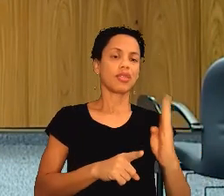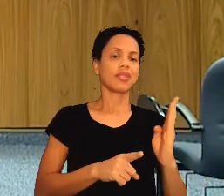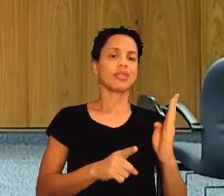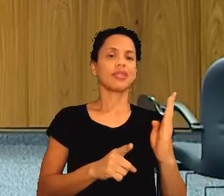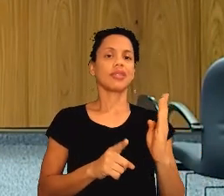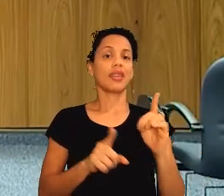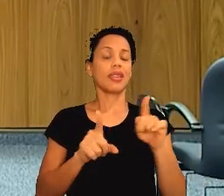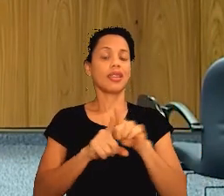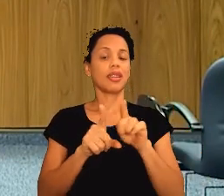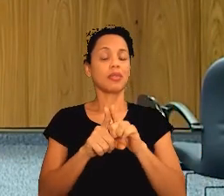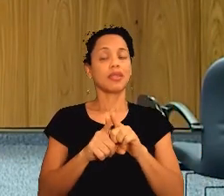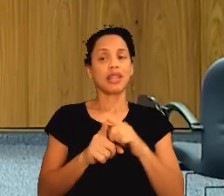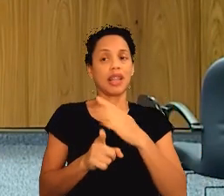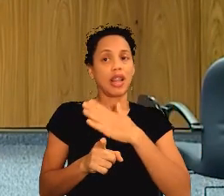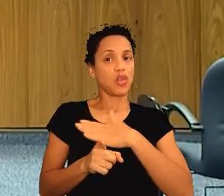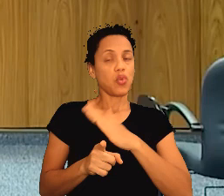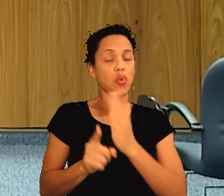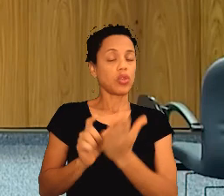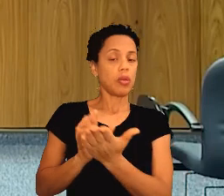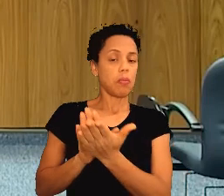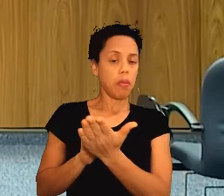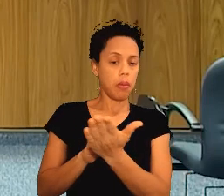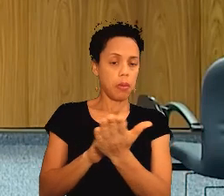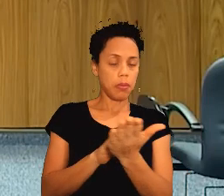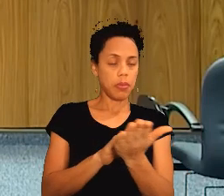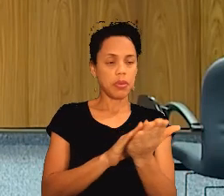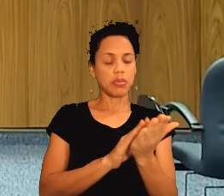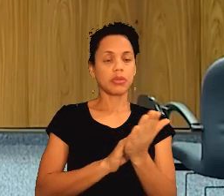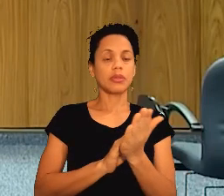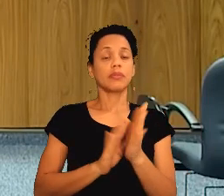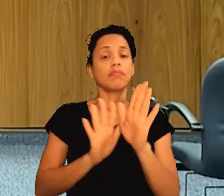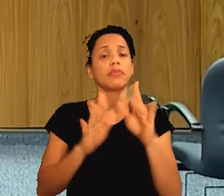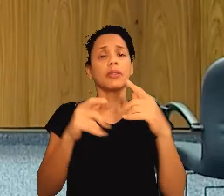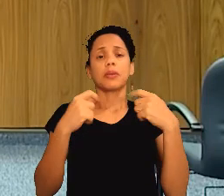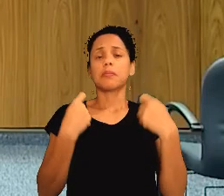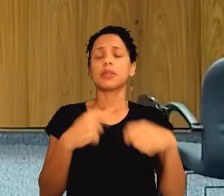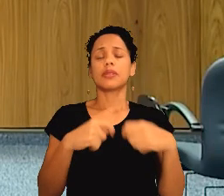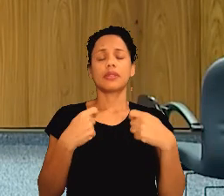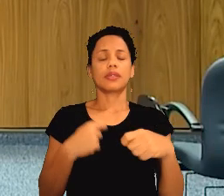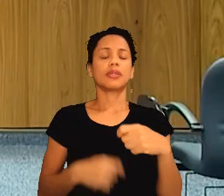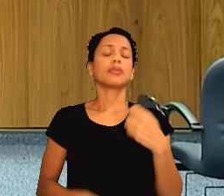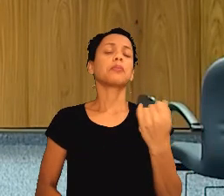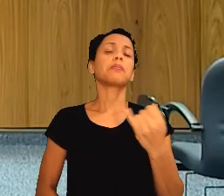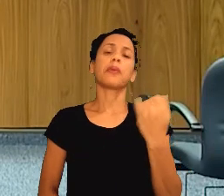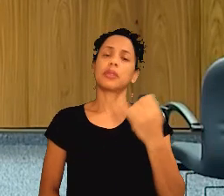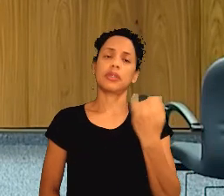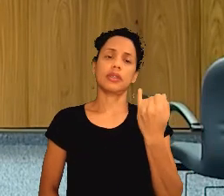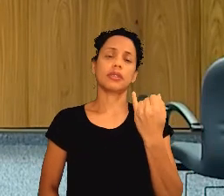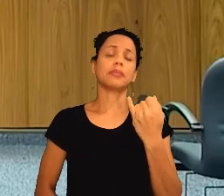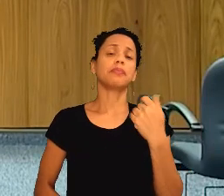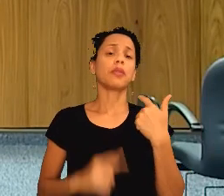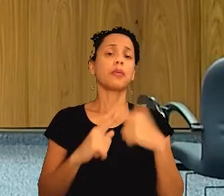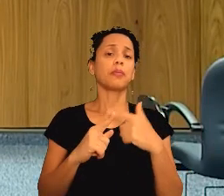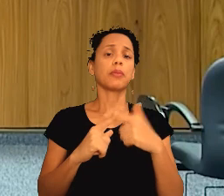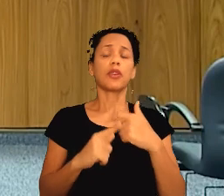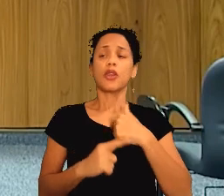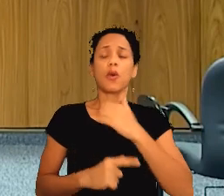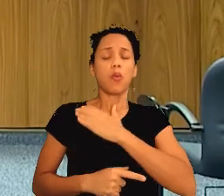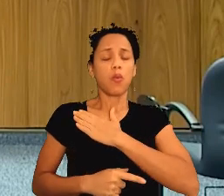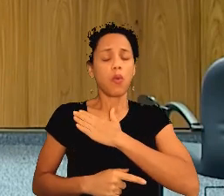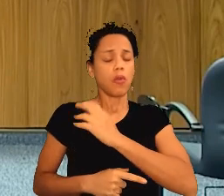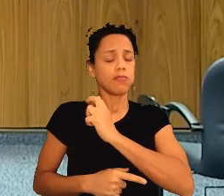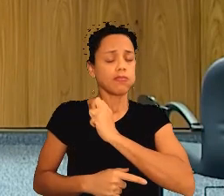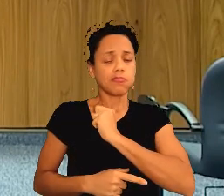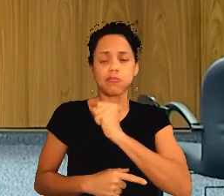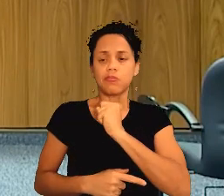E eu sei que ela nem gosta muito desses elogios todos, mas eu preciso fazer, professora, porque eu sou sua